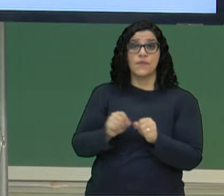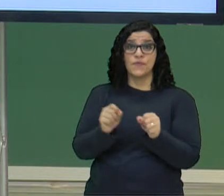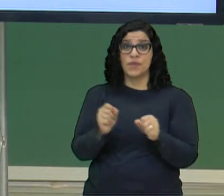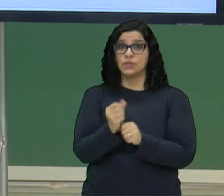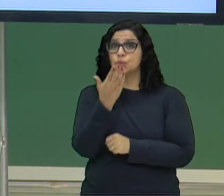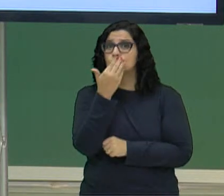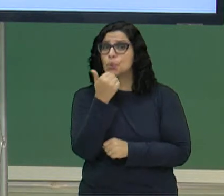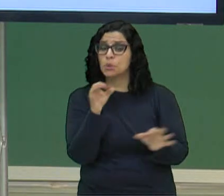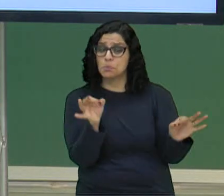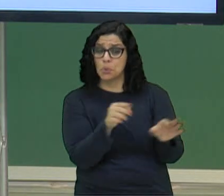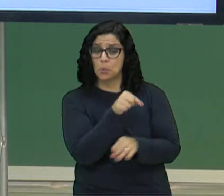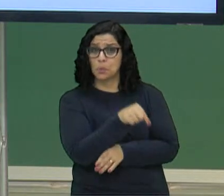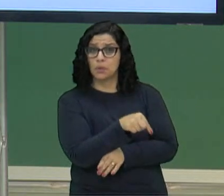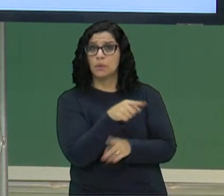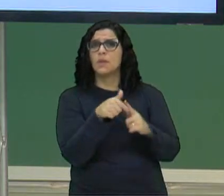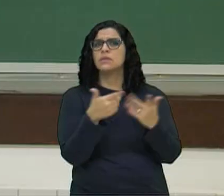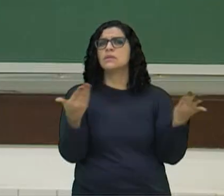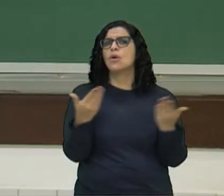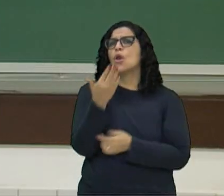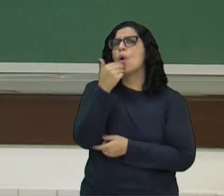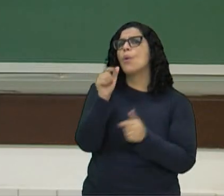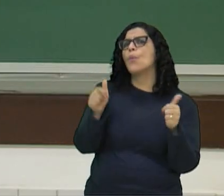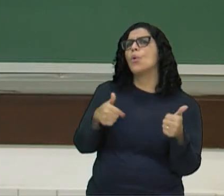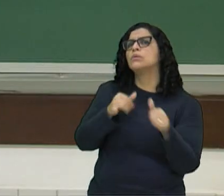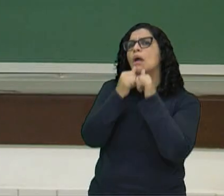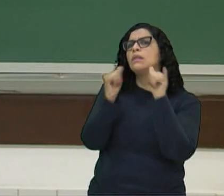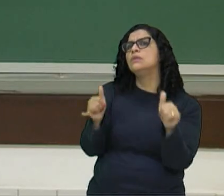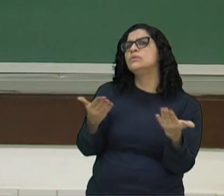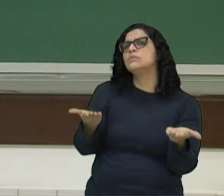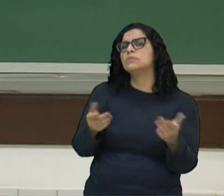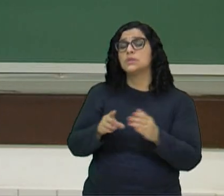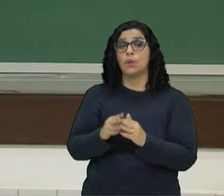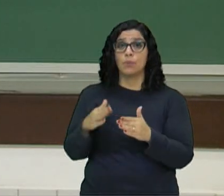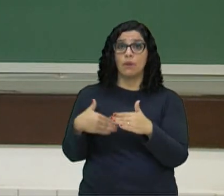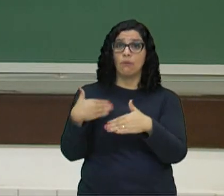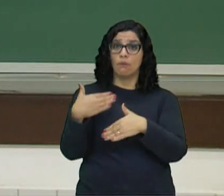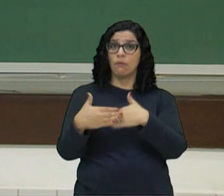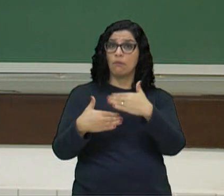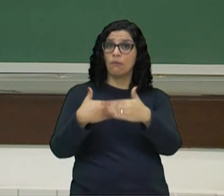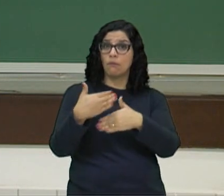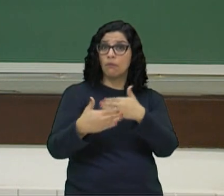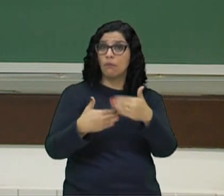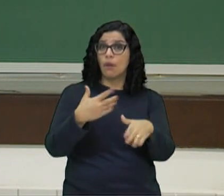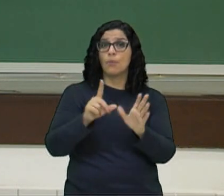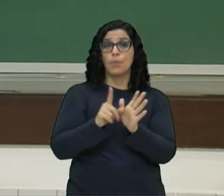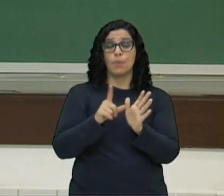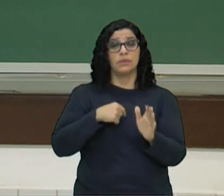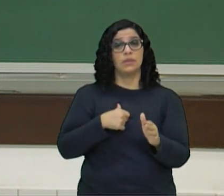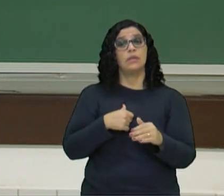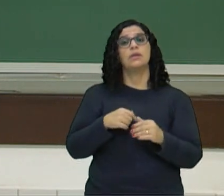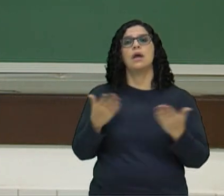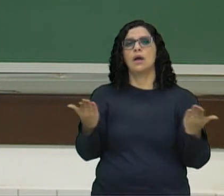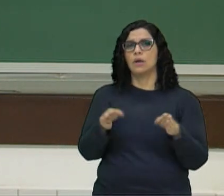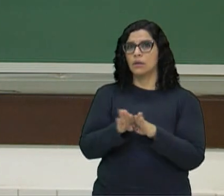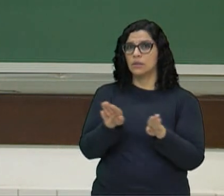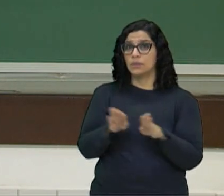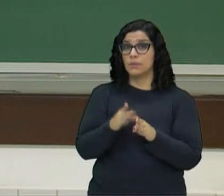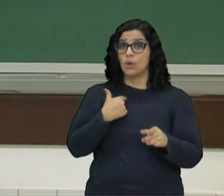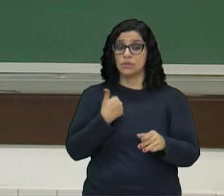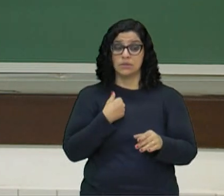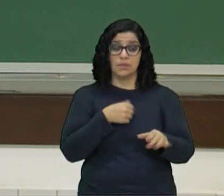energia. Aí, pessoal, com o passar do tempo, os seres foram fazendo vários processos para tirar